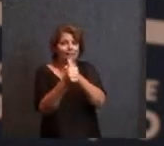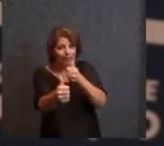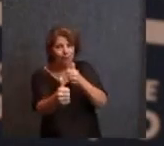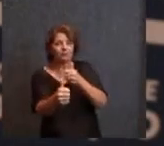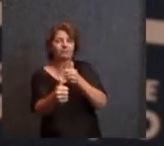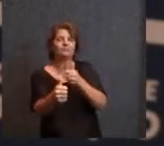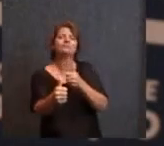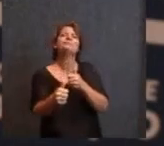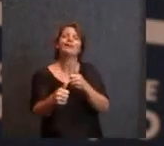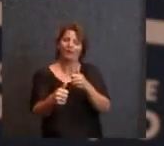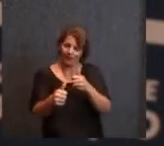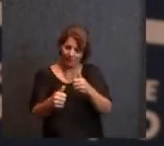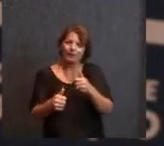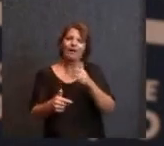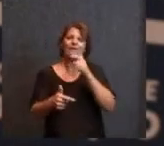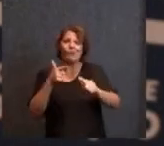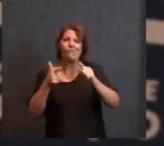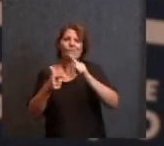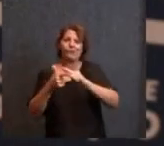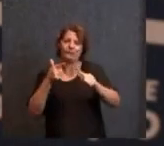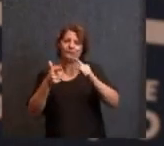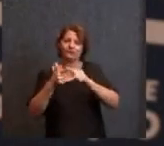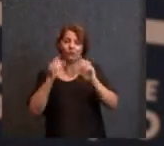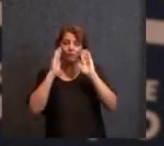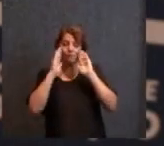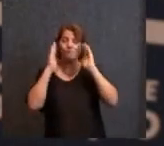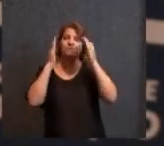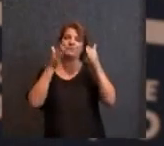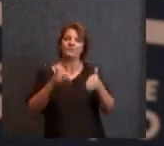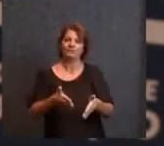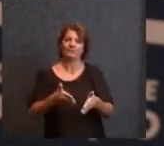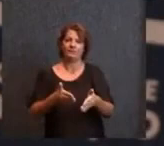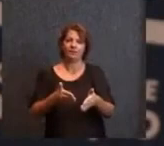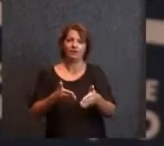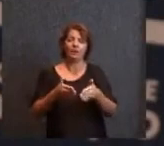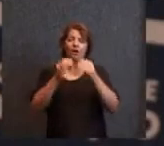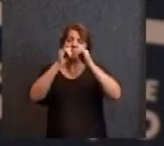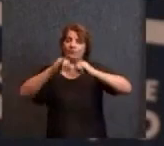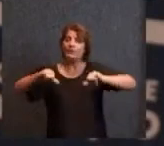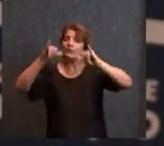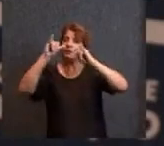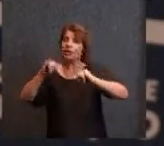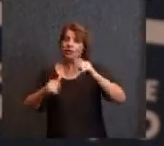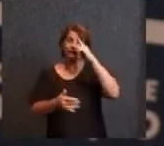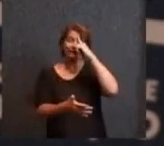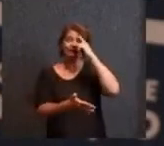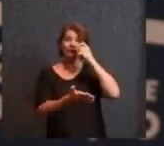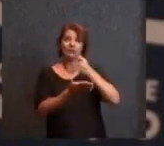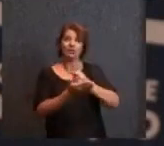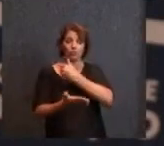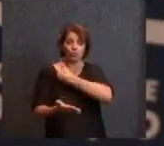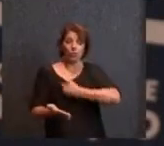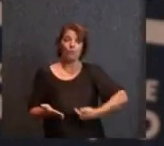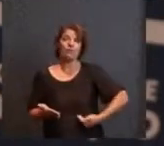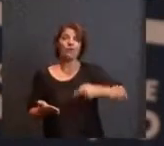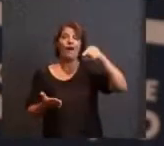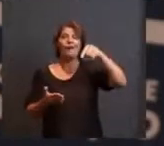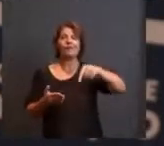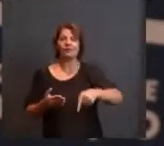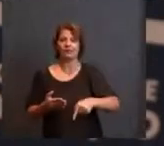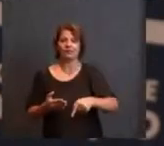outra circunstância específica que nós vamos ter que enfrentar. Eu estou falando a vocês coisas que são decisões de governo, não é decisão do